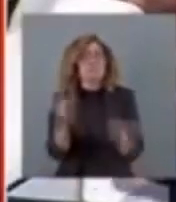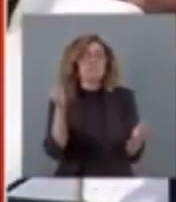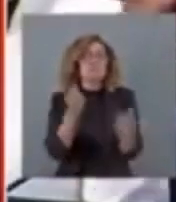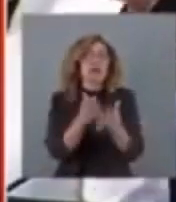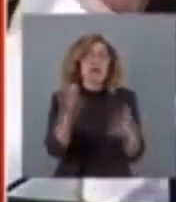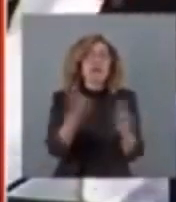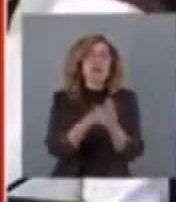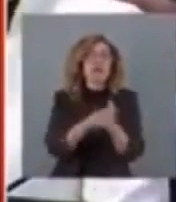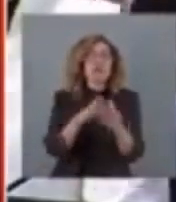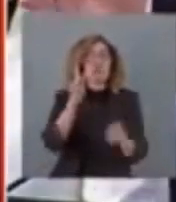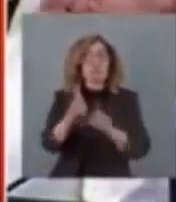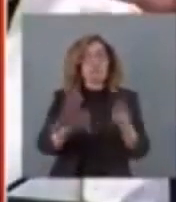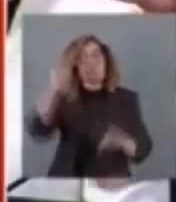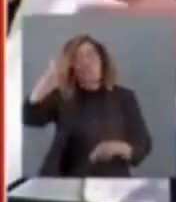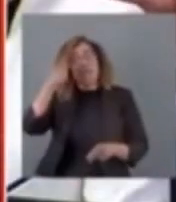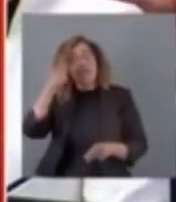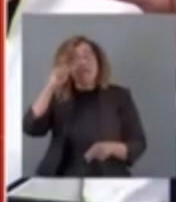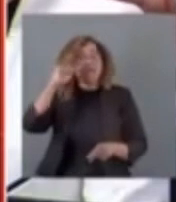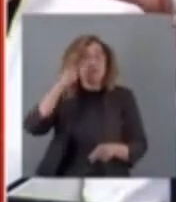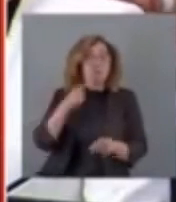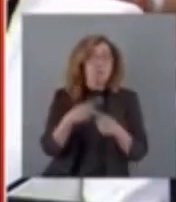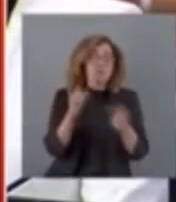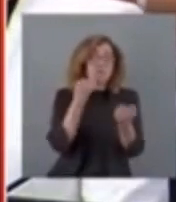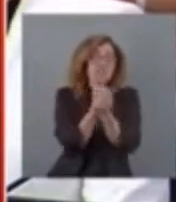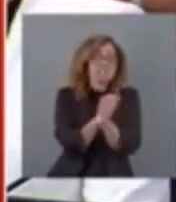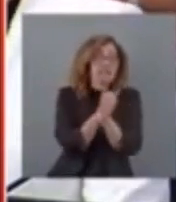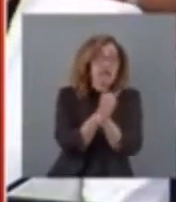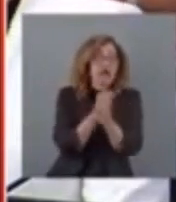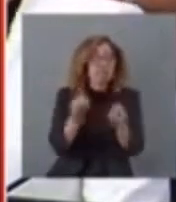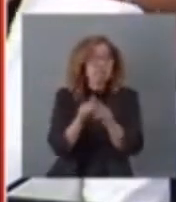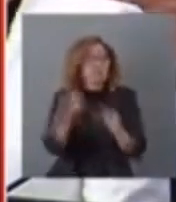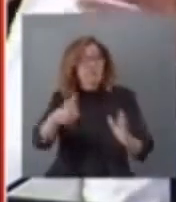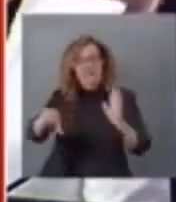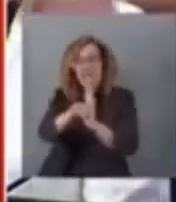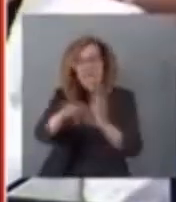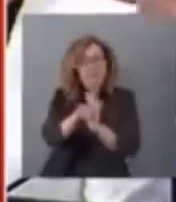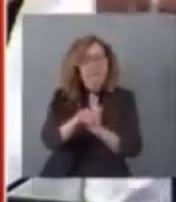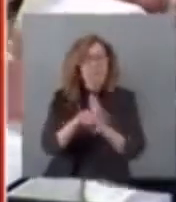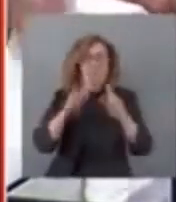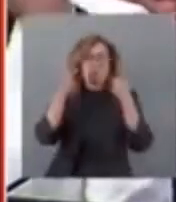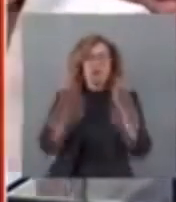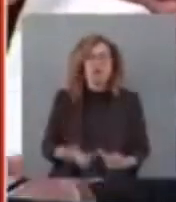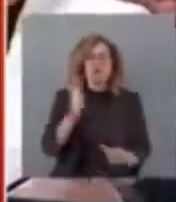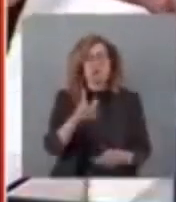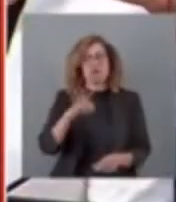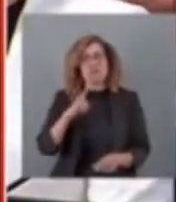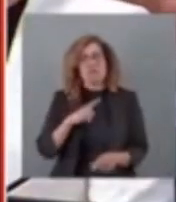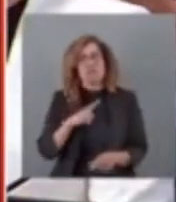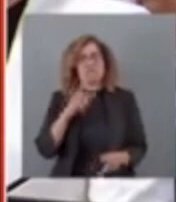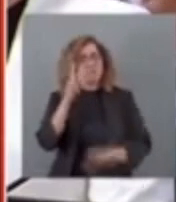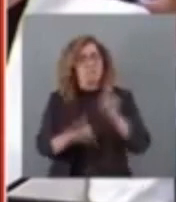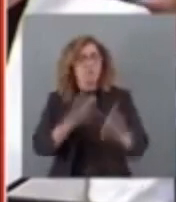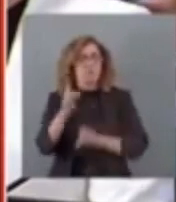então eles conseguiram reunir um grupo enorme de deputados, são quase 400 deputados, a favor